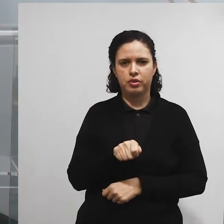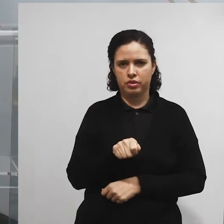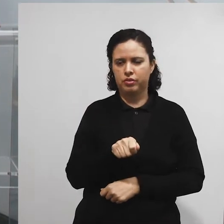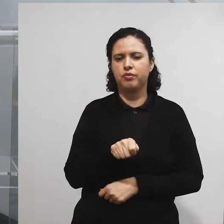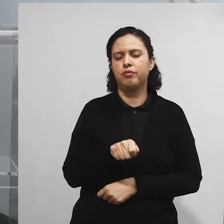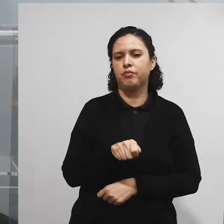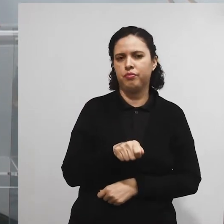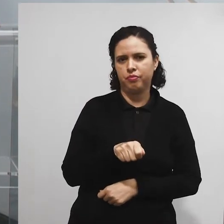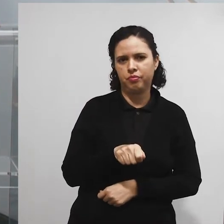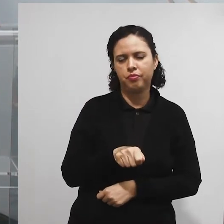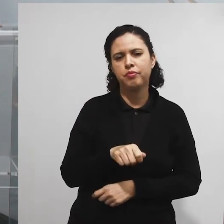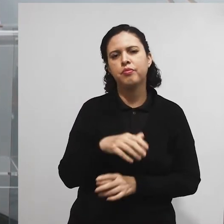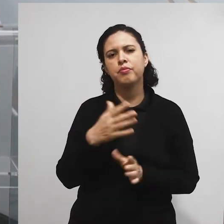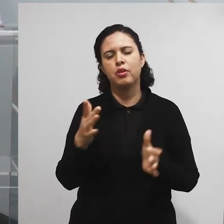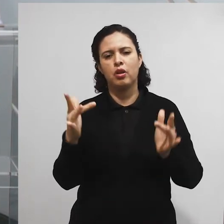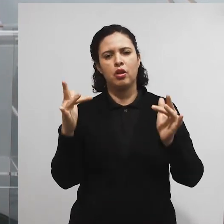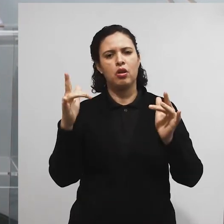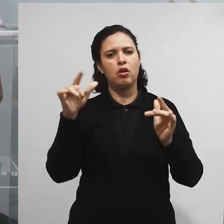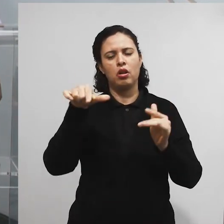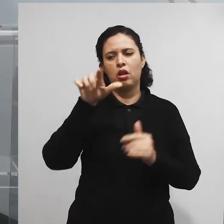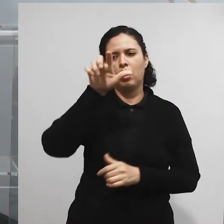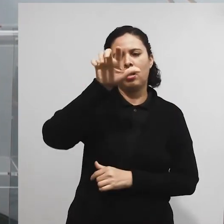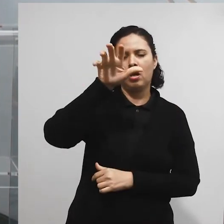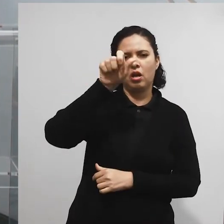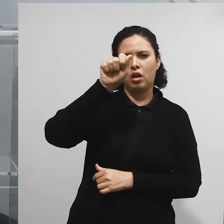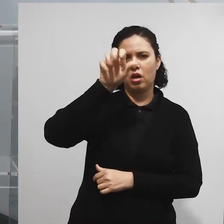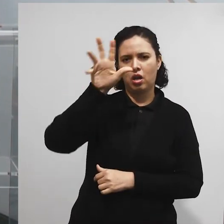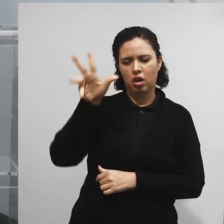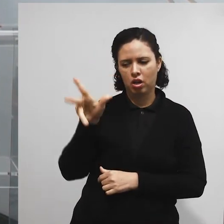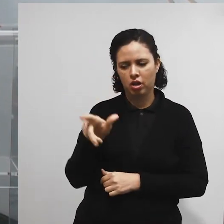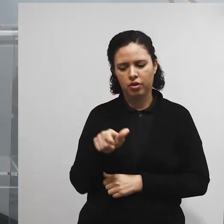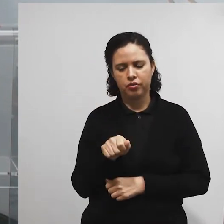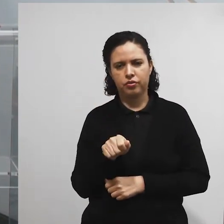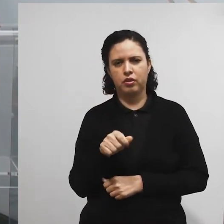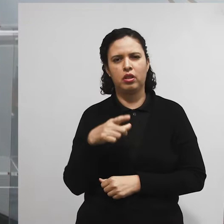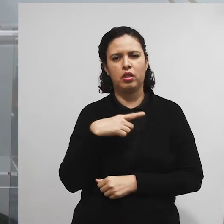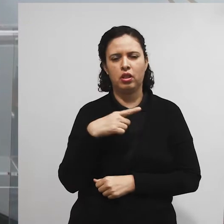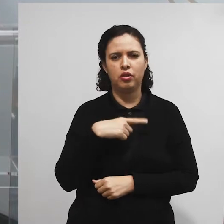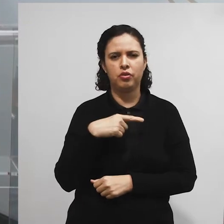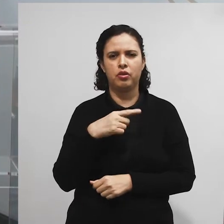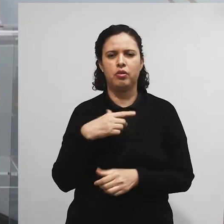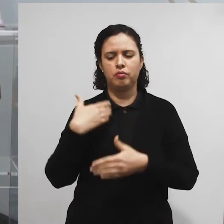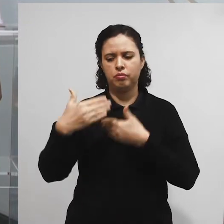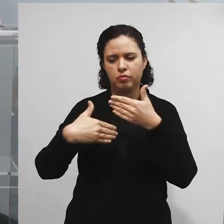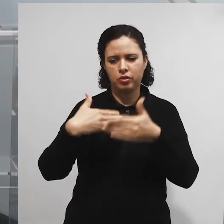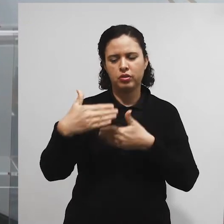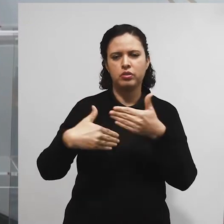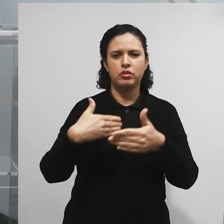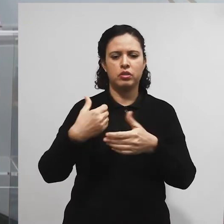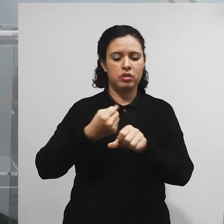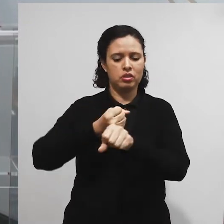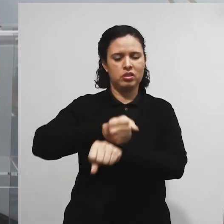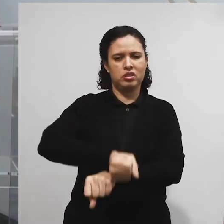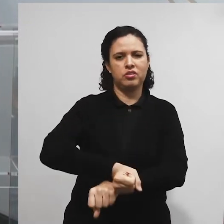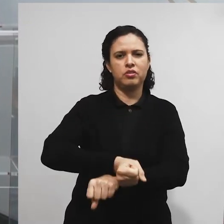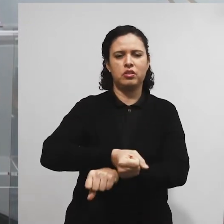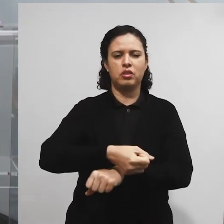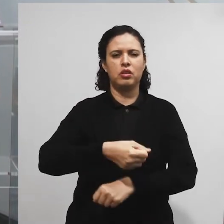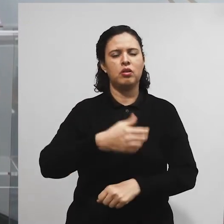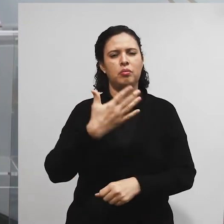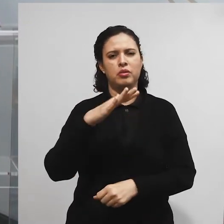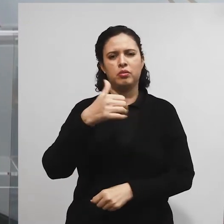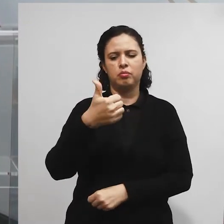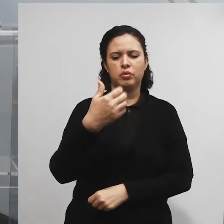dos europeus, né, e o contato com o processo da escravidão desde 1470,